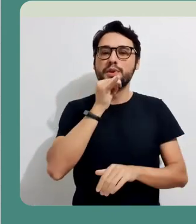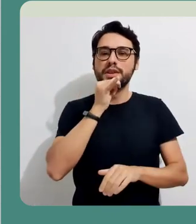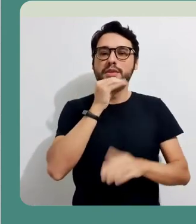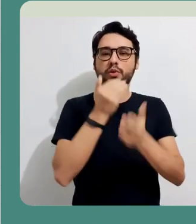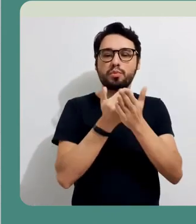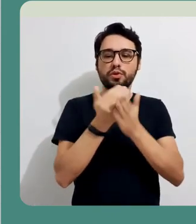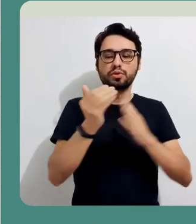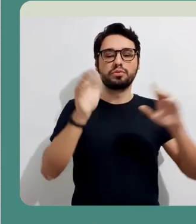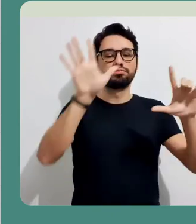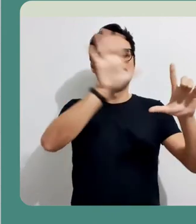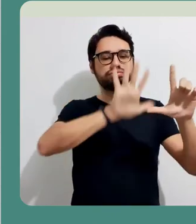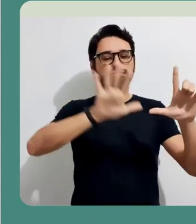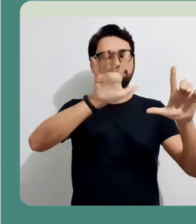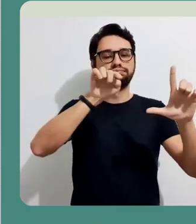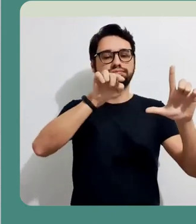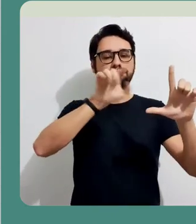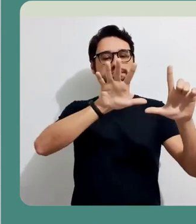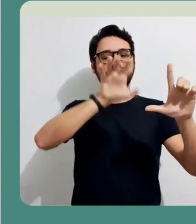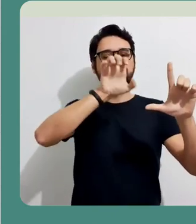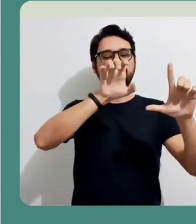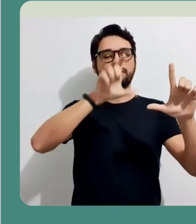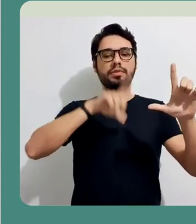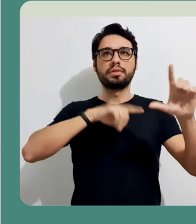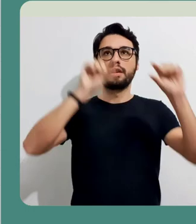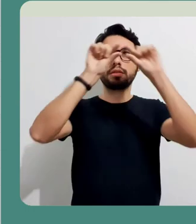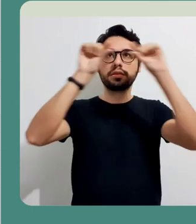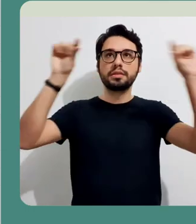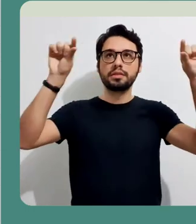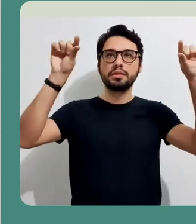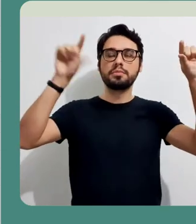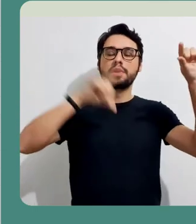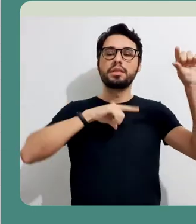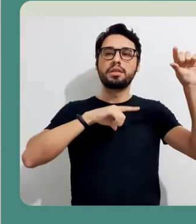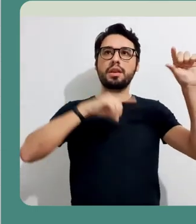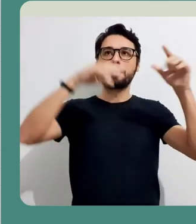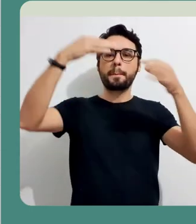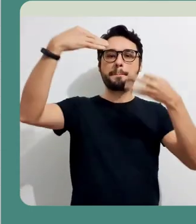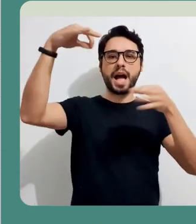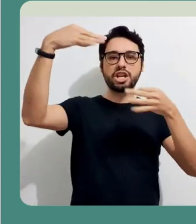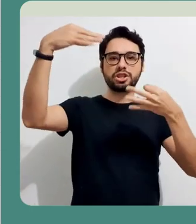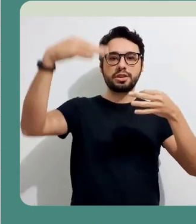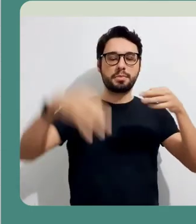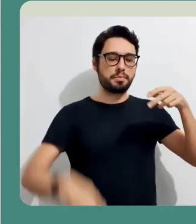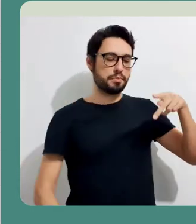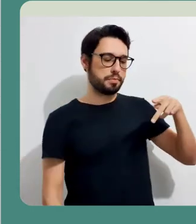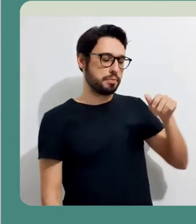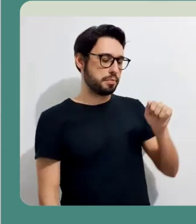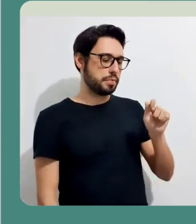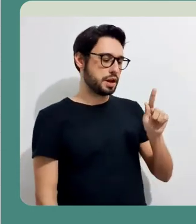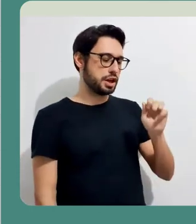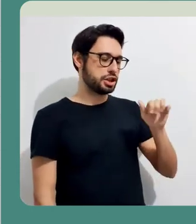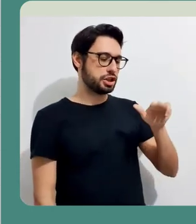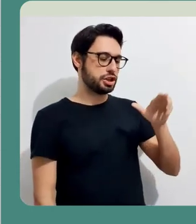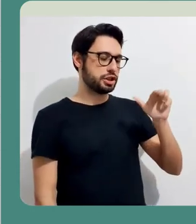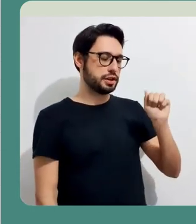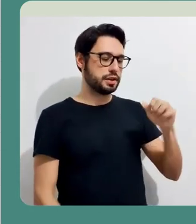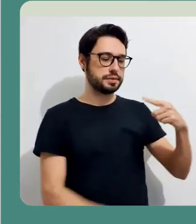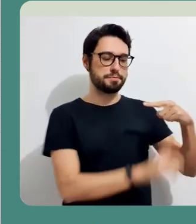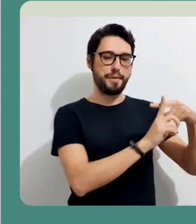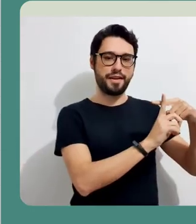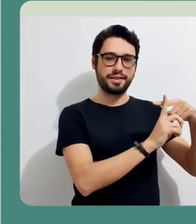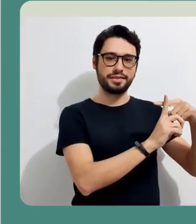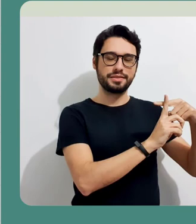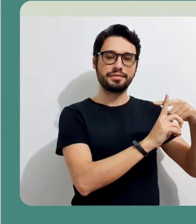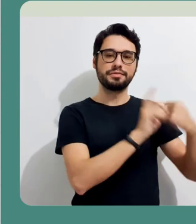precisa pagar para começar uma outra você pode gerar páginas então eu posso vir aqui entre caro páginas aqui no menu